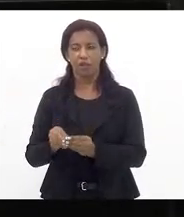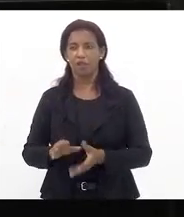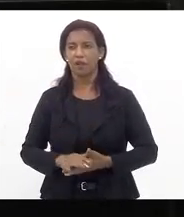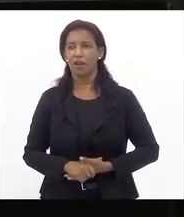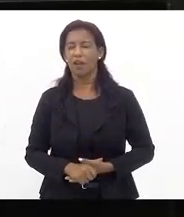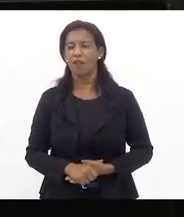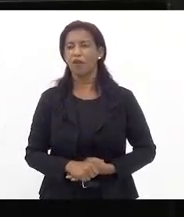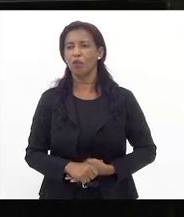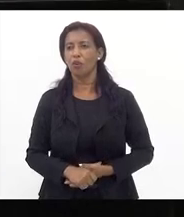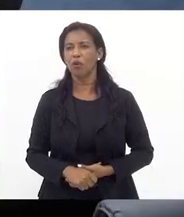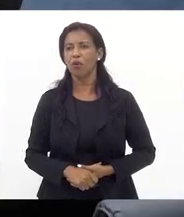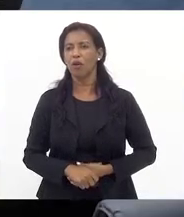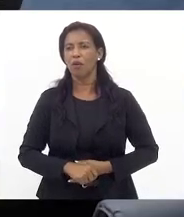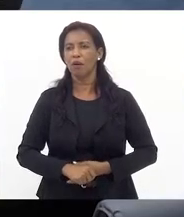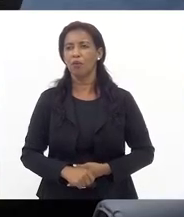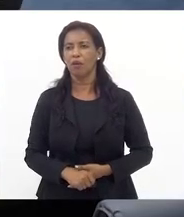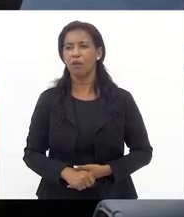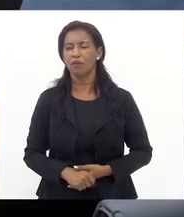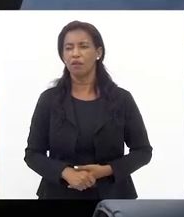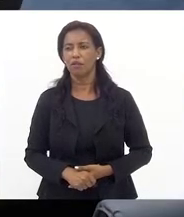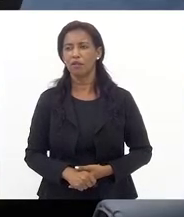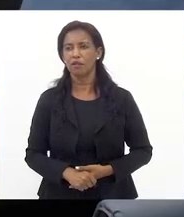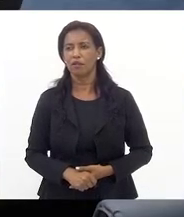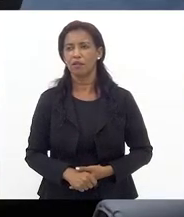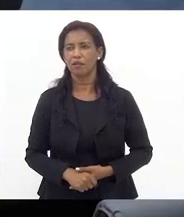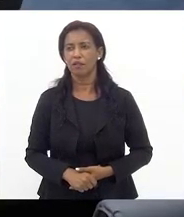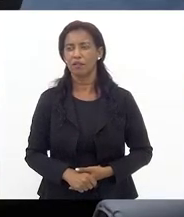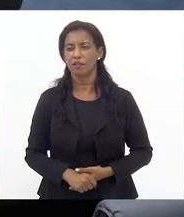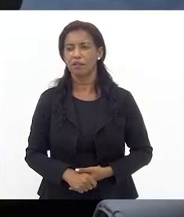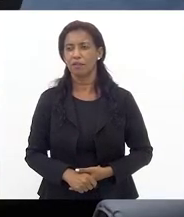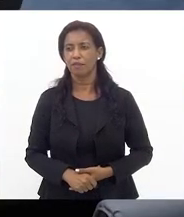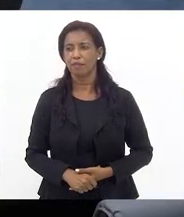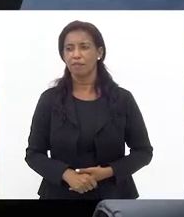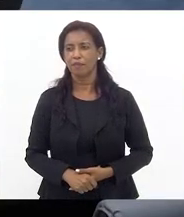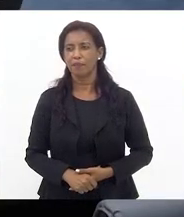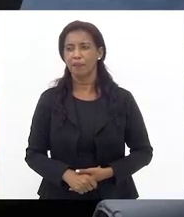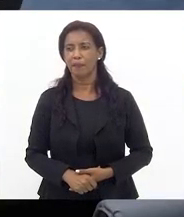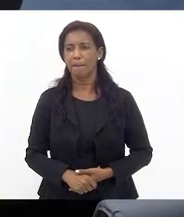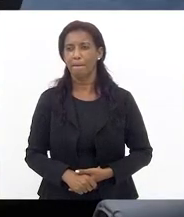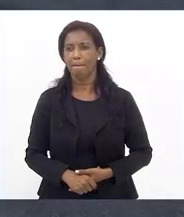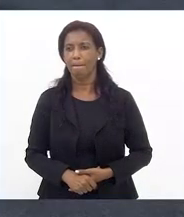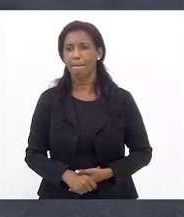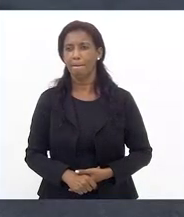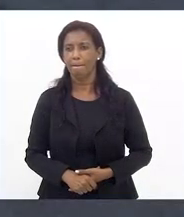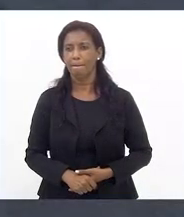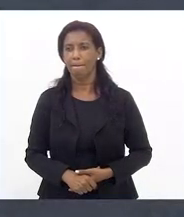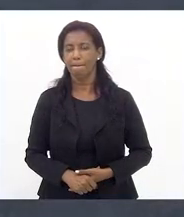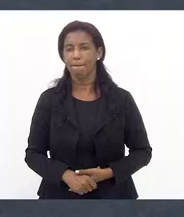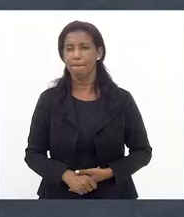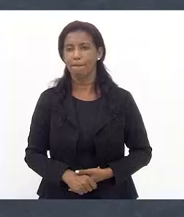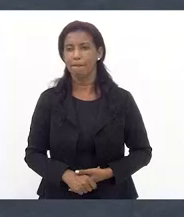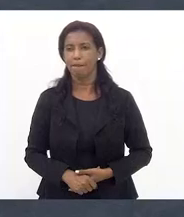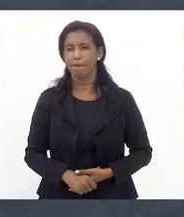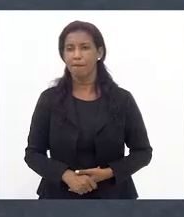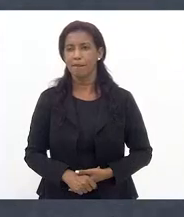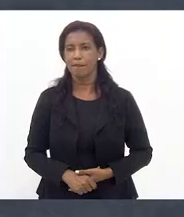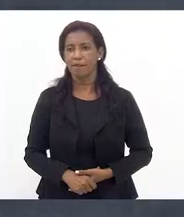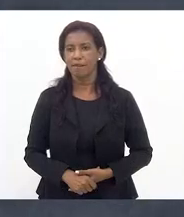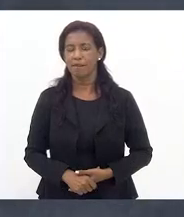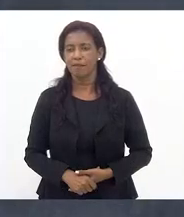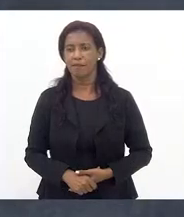Seja breve, porque o tempo já esgotou. Obrigado, senhor presidente. Dirigir ao meu líder de governo, deputado Márcio